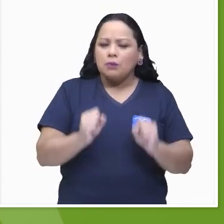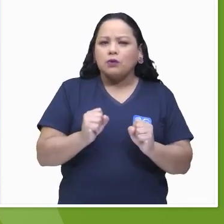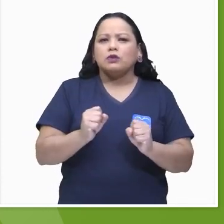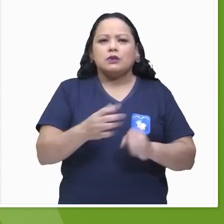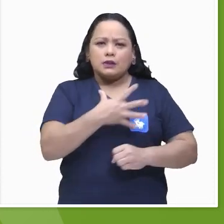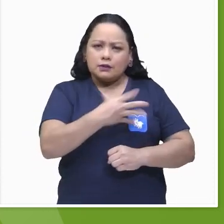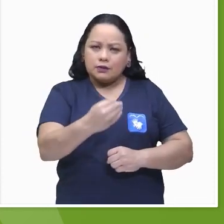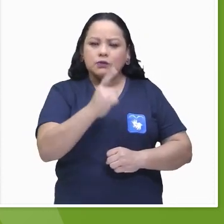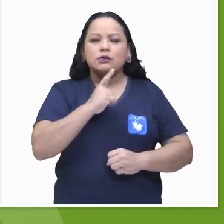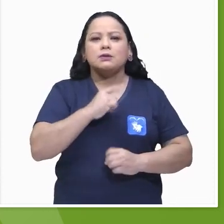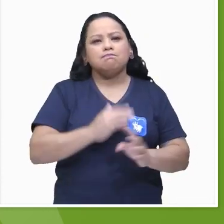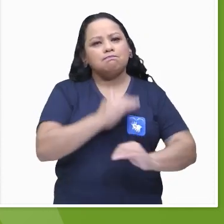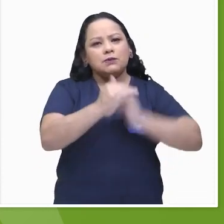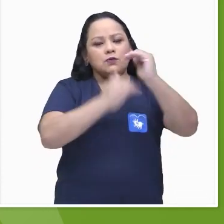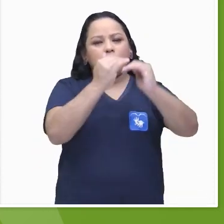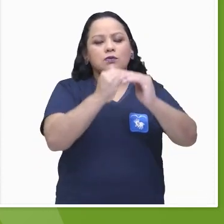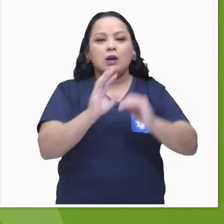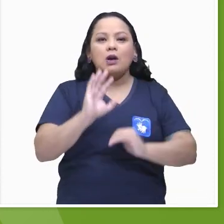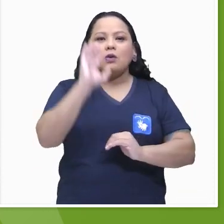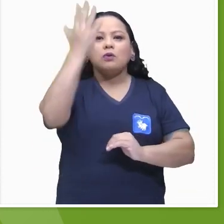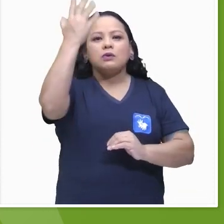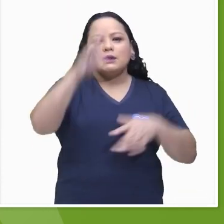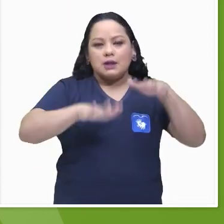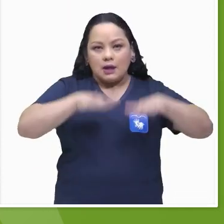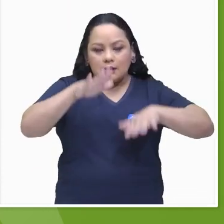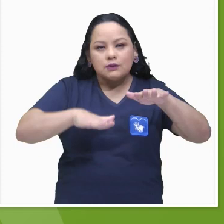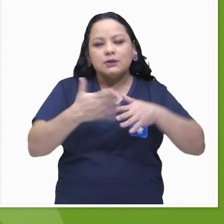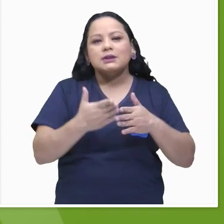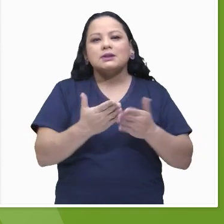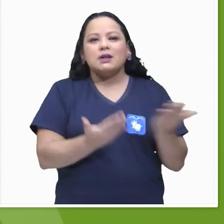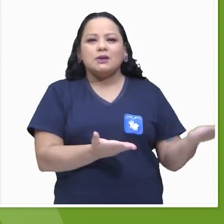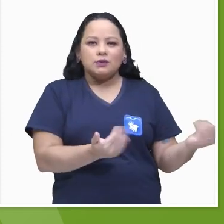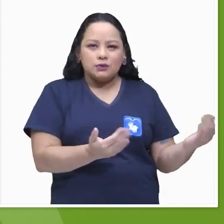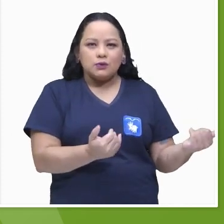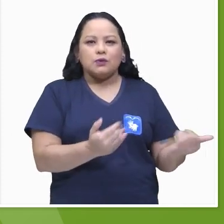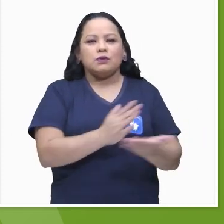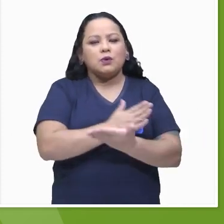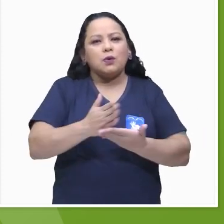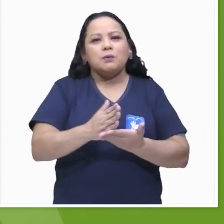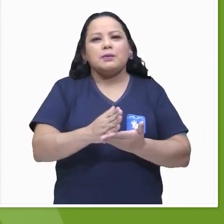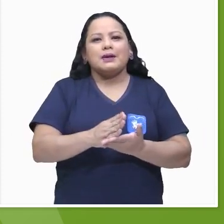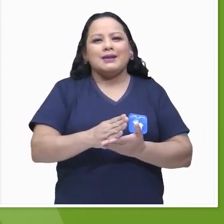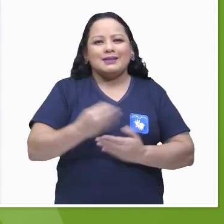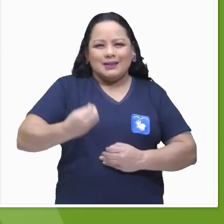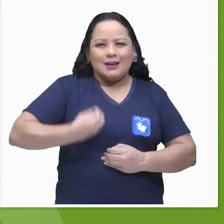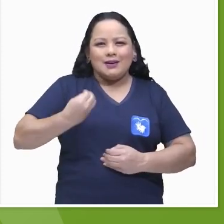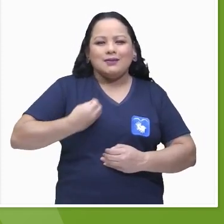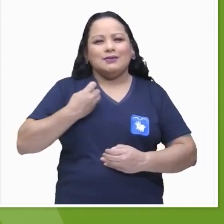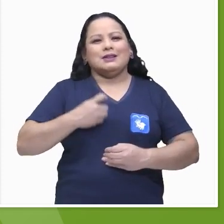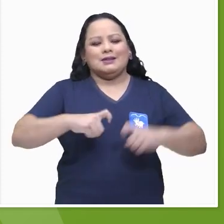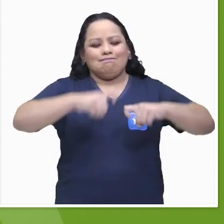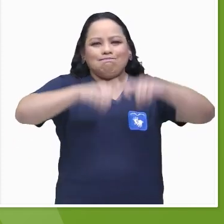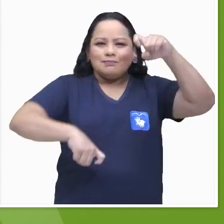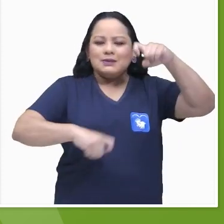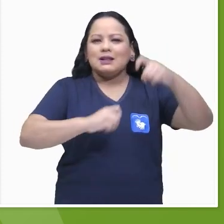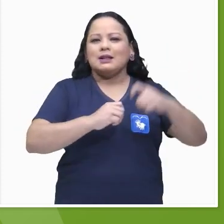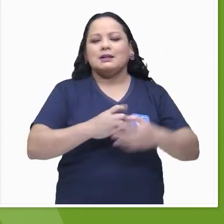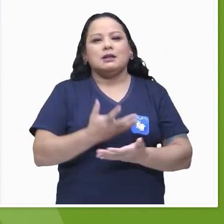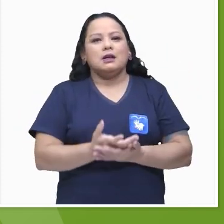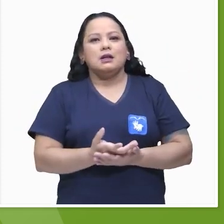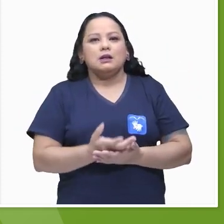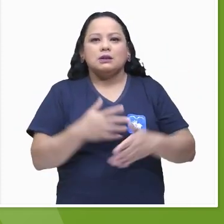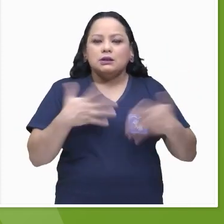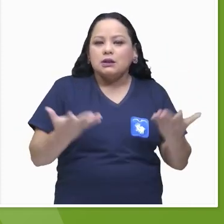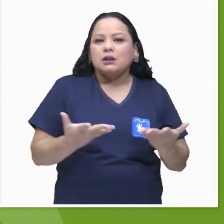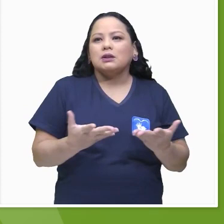que acontece às vezes, né? O adolescente já inicia sua vida sexual cedo, e aí ele não estava